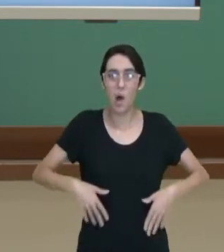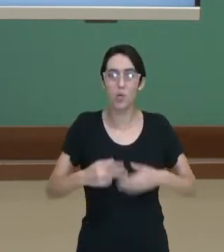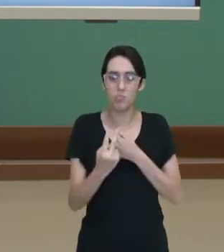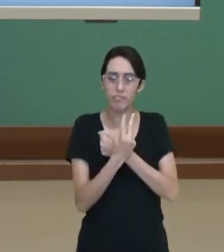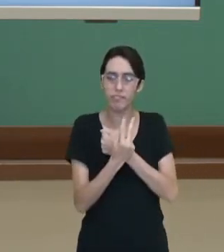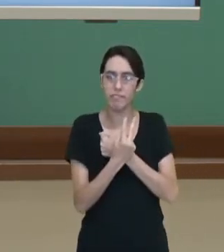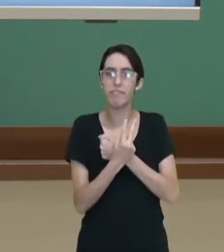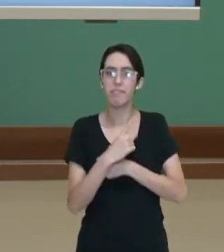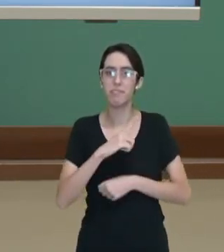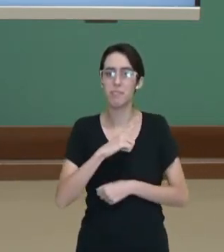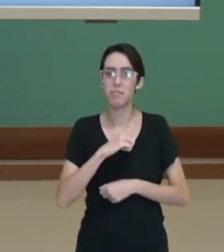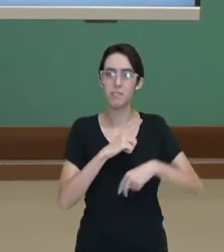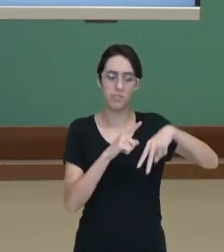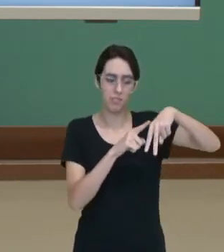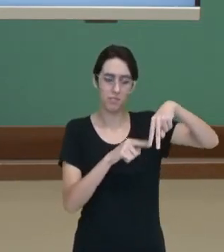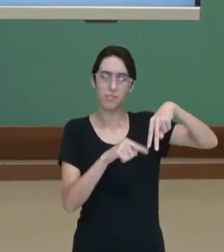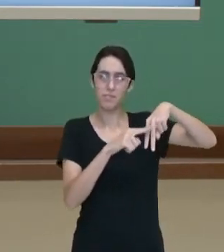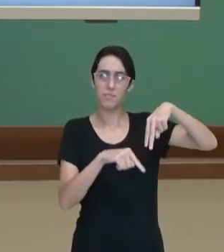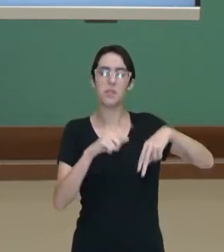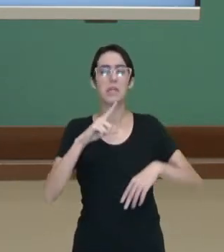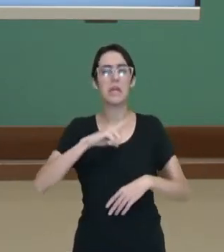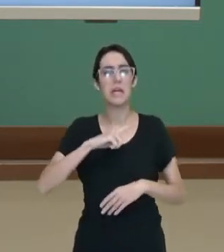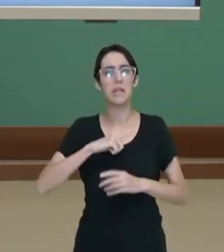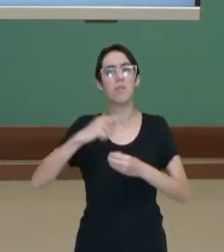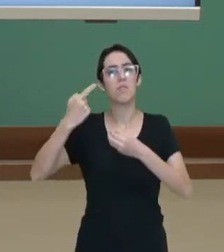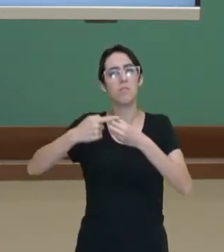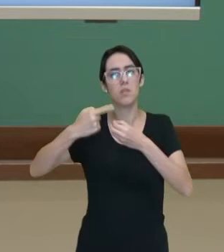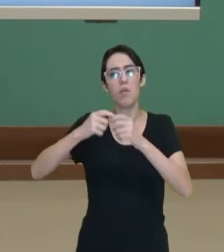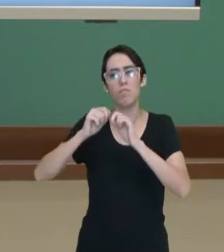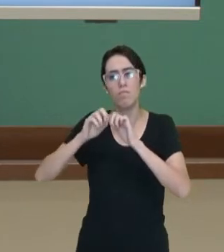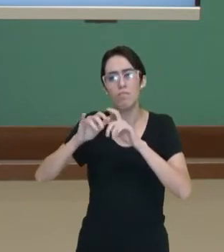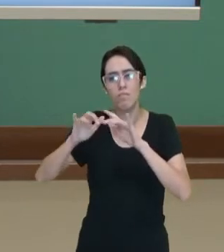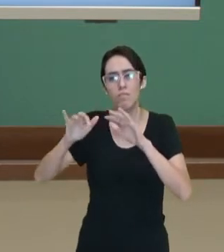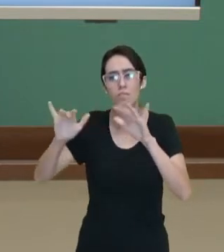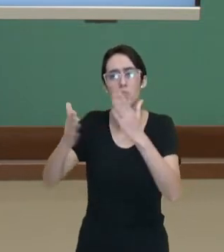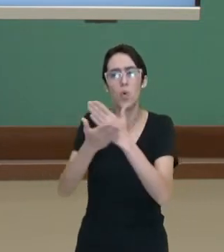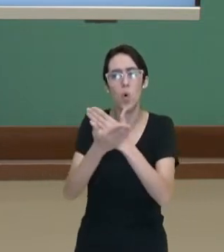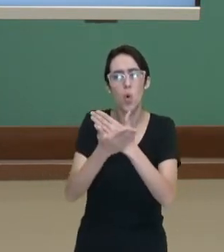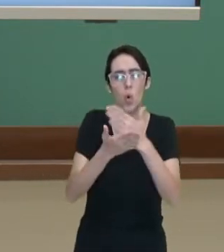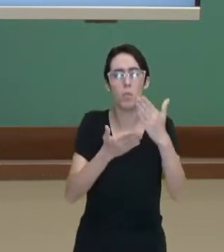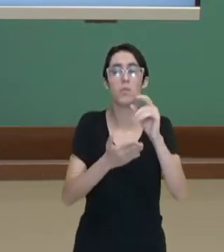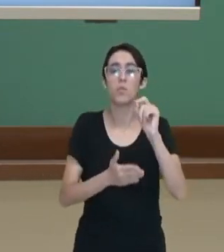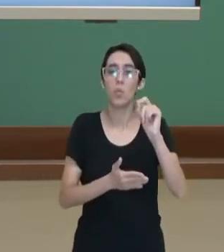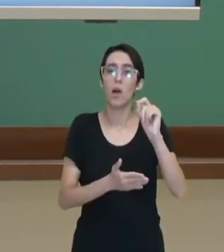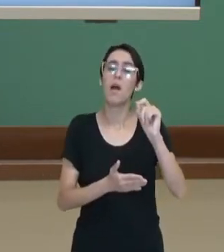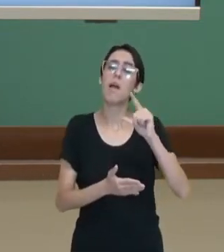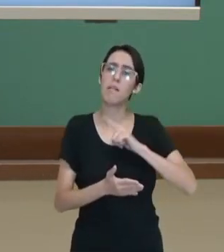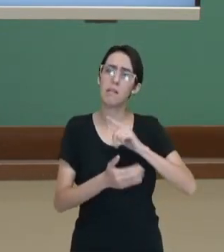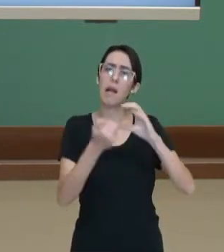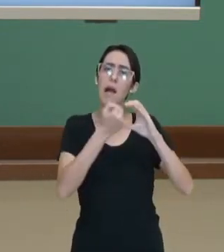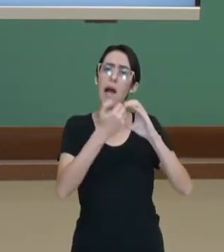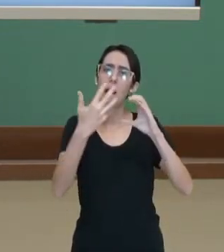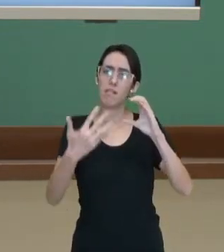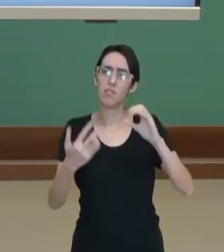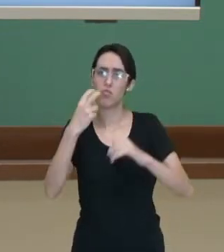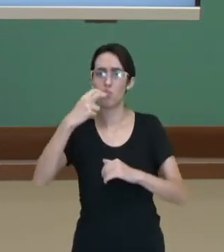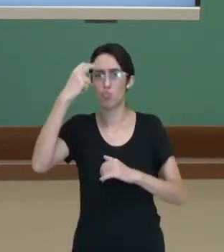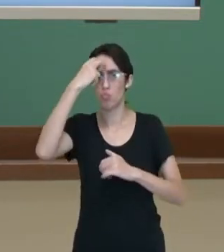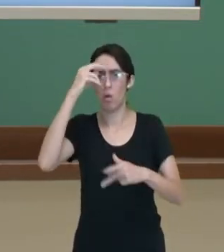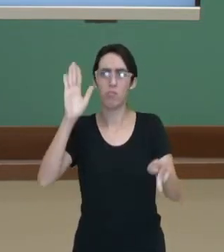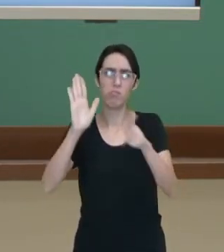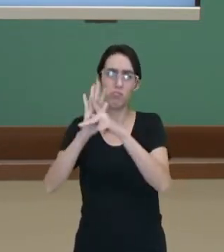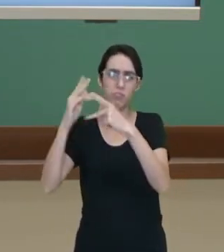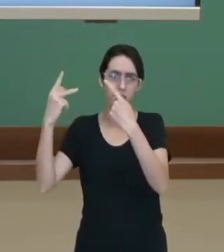que foram, né, surgiram da cultura tropeira, têm aí suas características culturais muito próximas do que